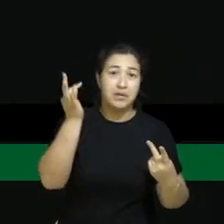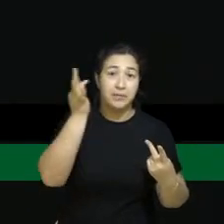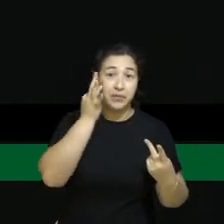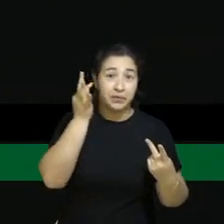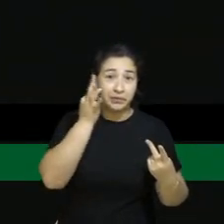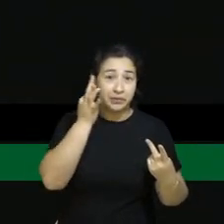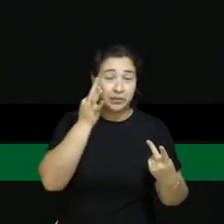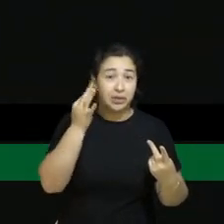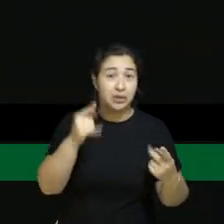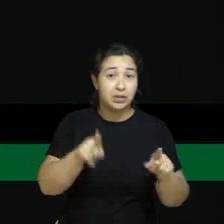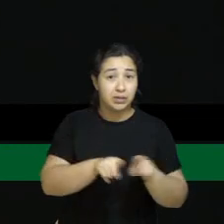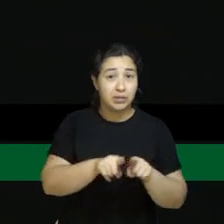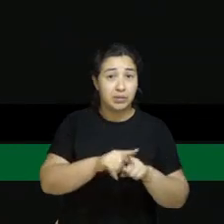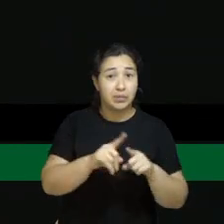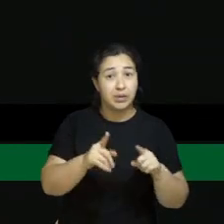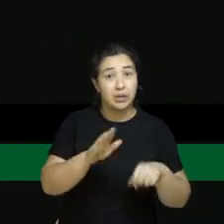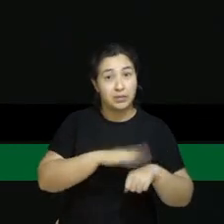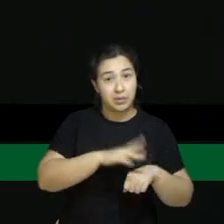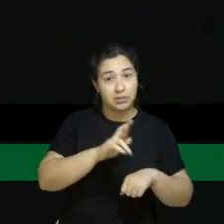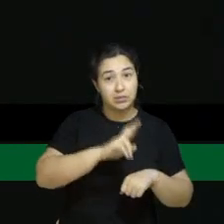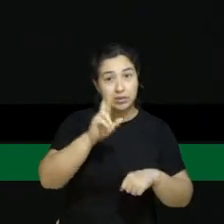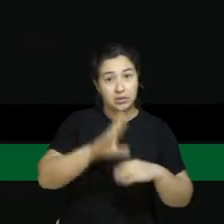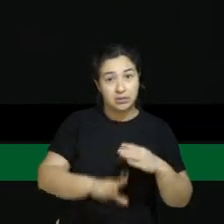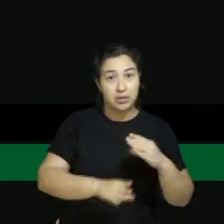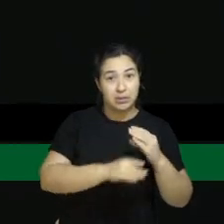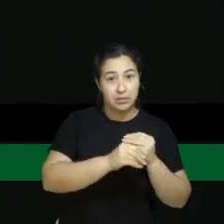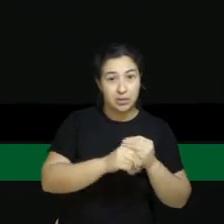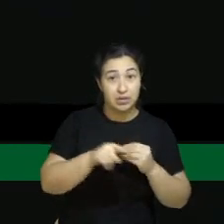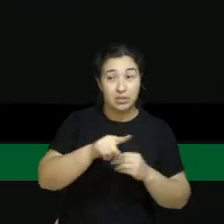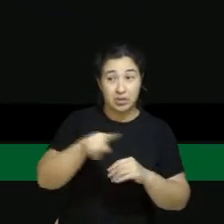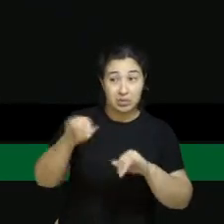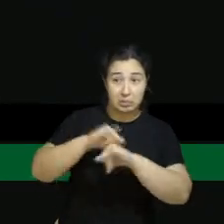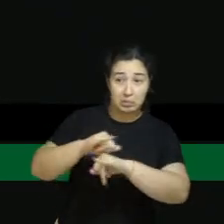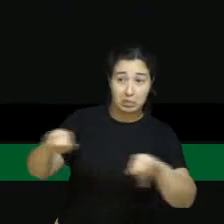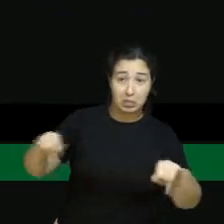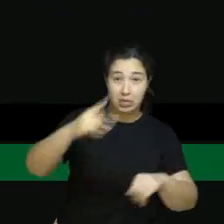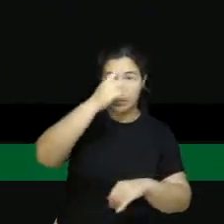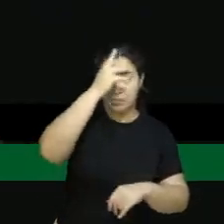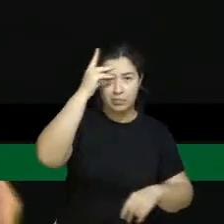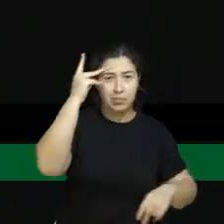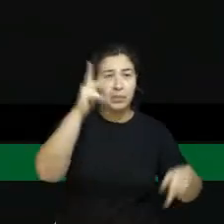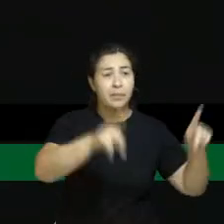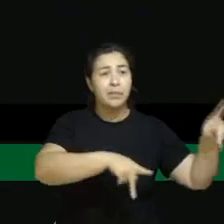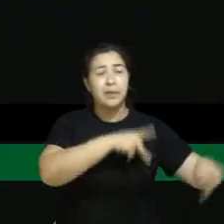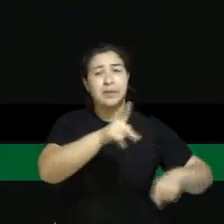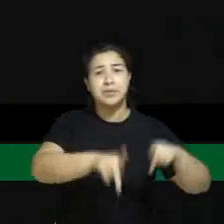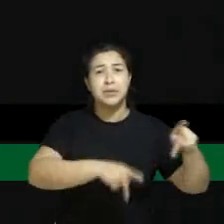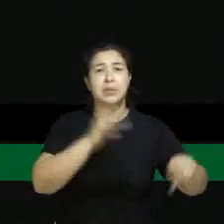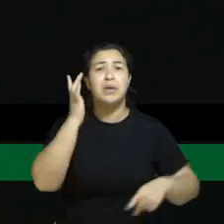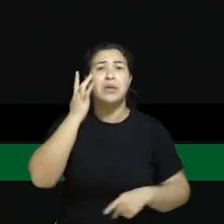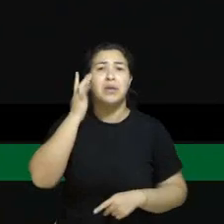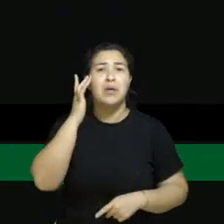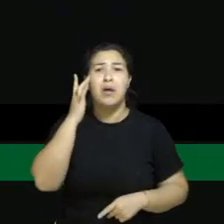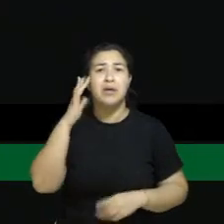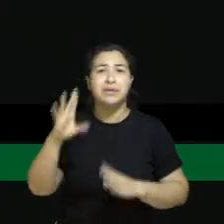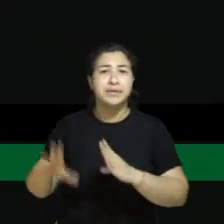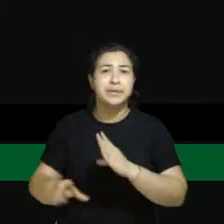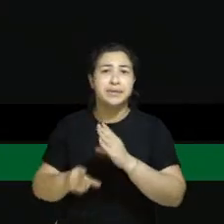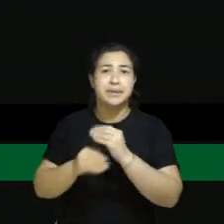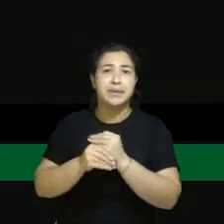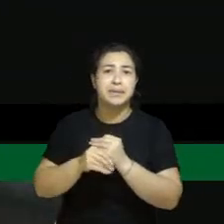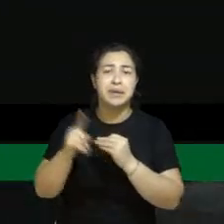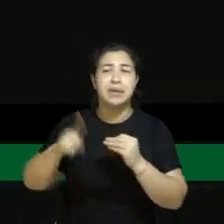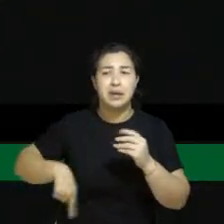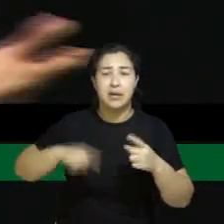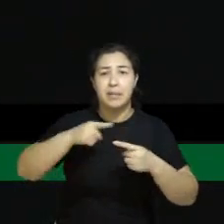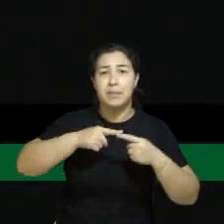emenda. Da forma como foi informado, a população entendeu que, por conta desta emenda, foi